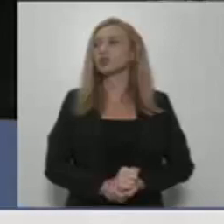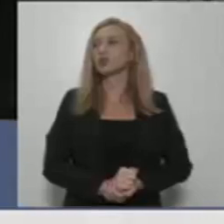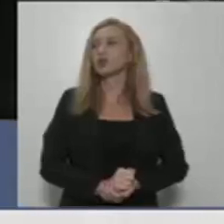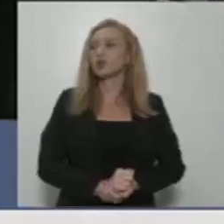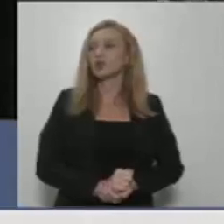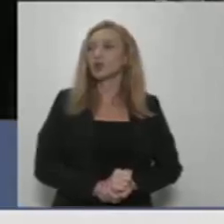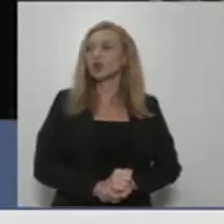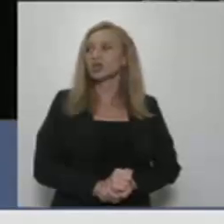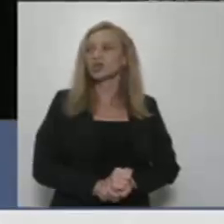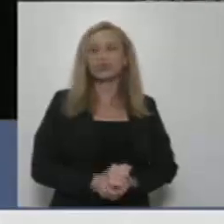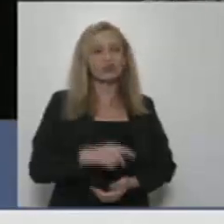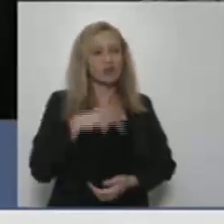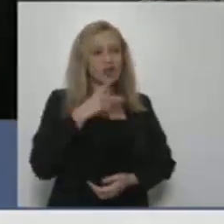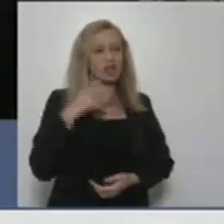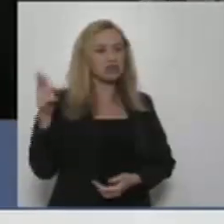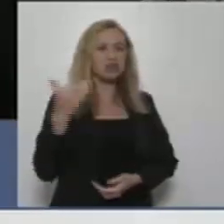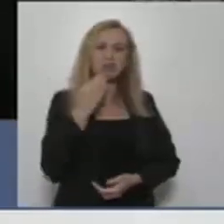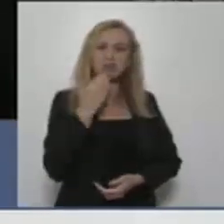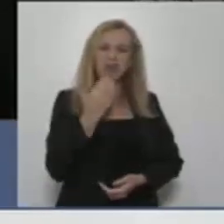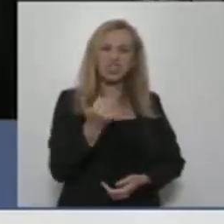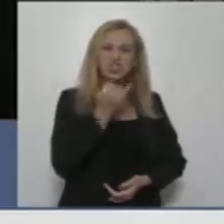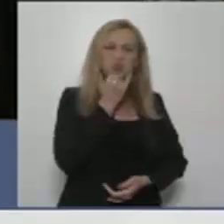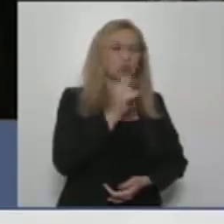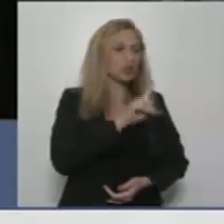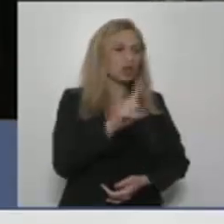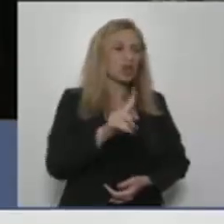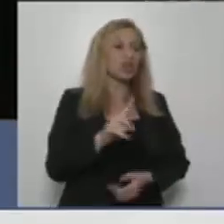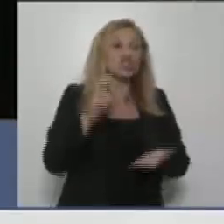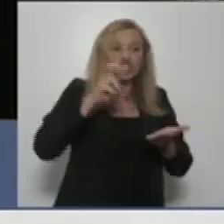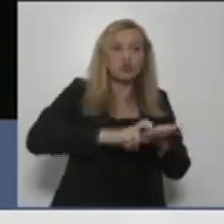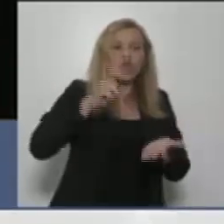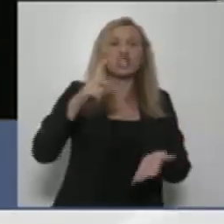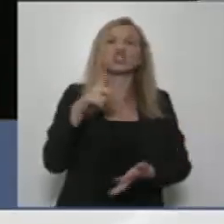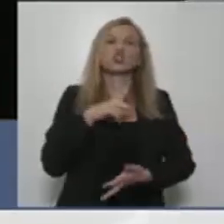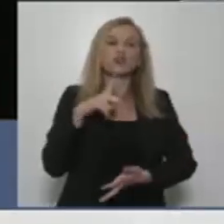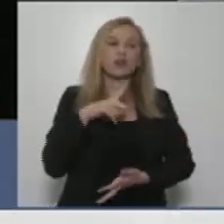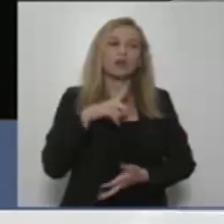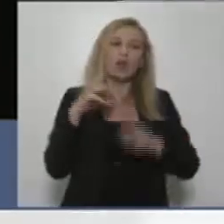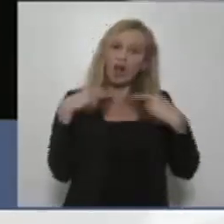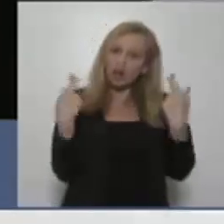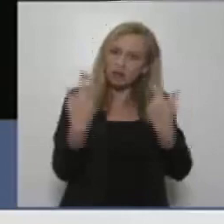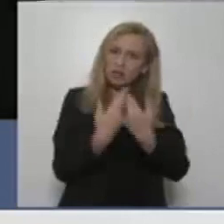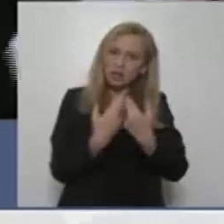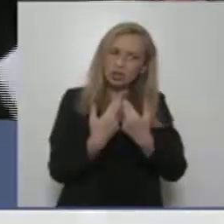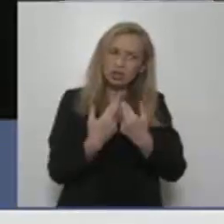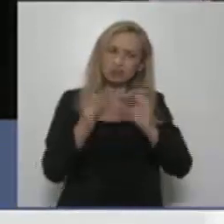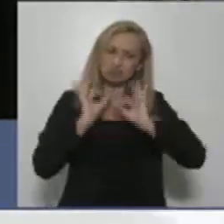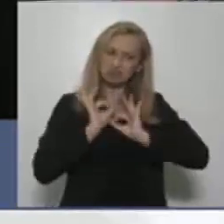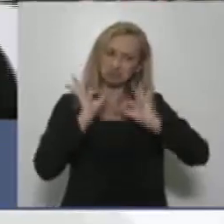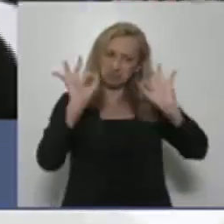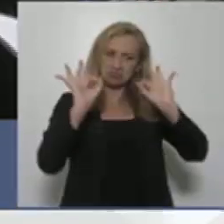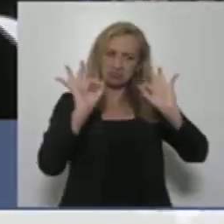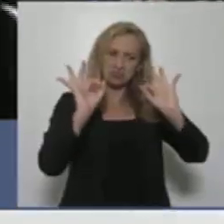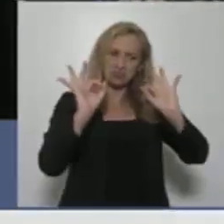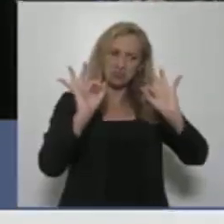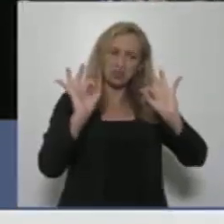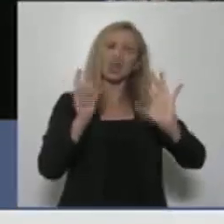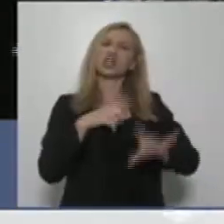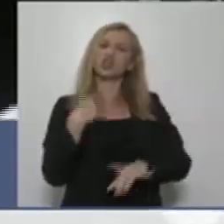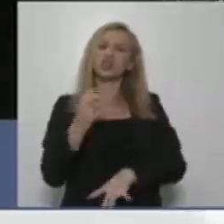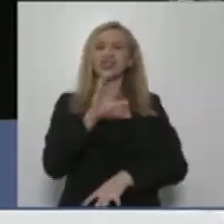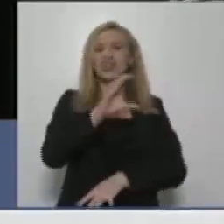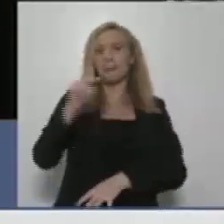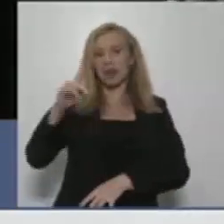pedisse desculpa. Porque nós nessa manhã tivemos uma reunião ordinária da nossa